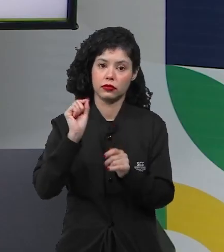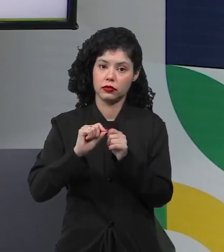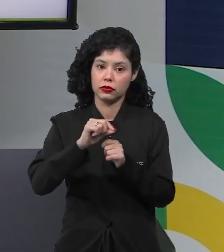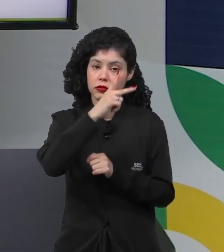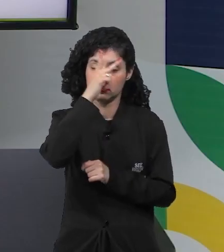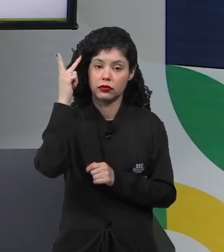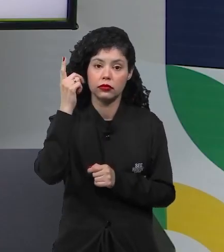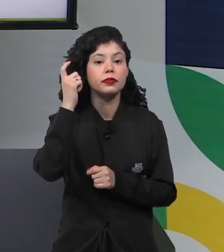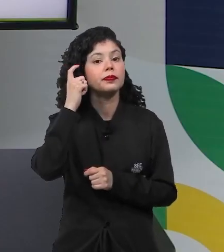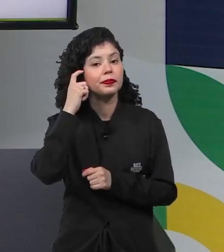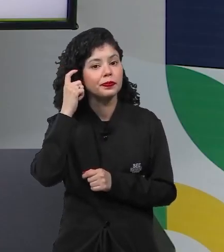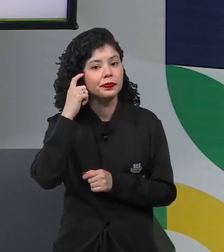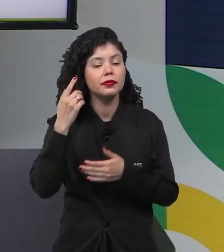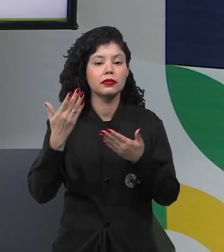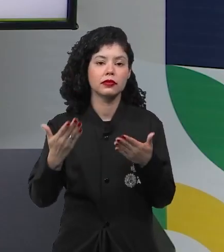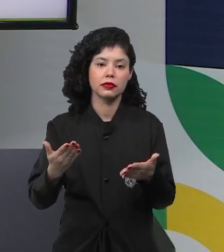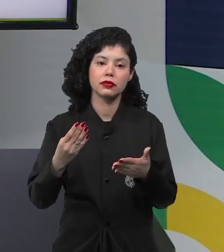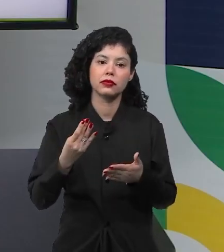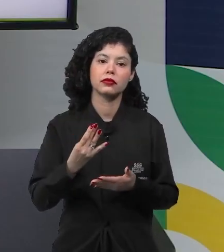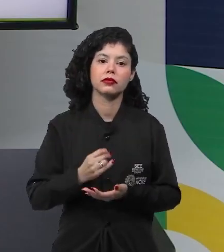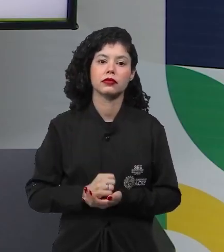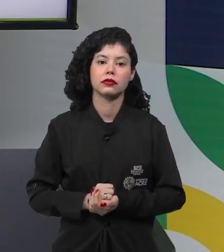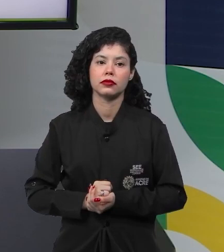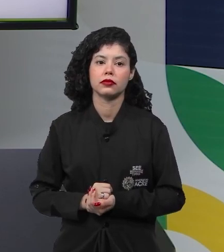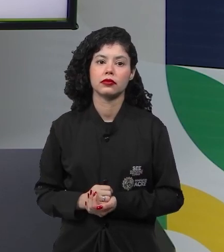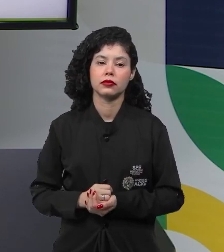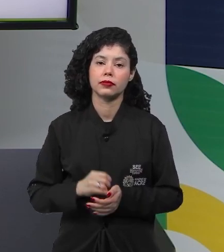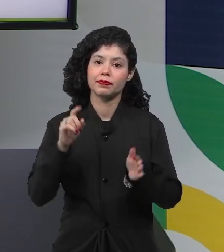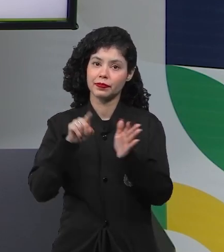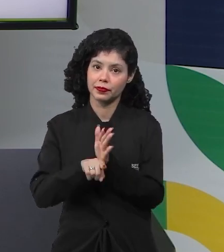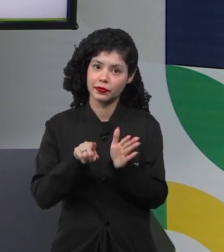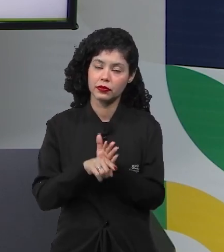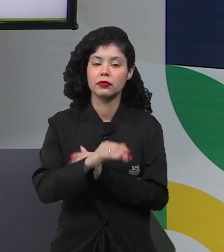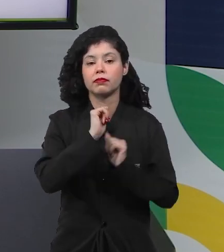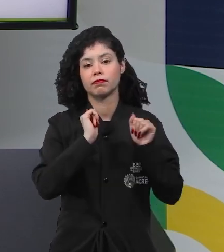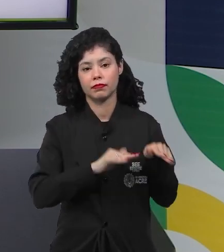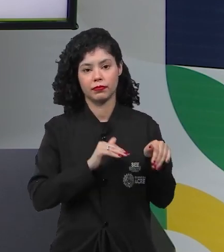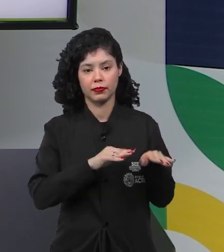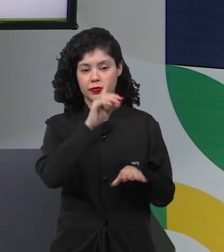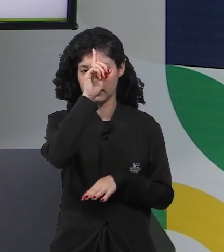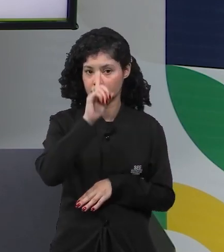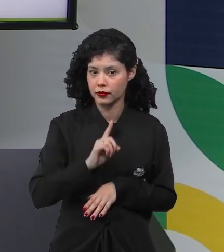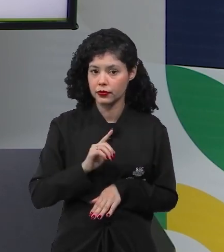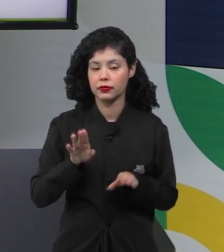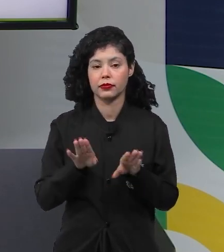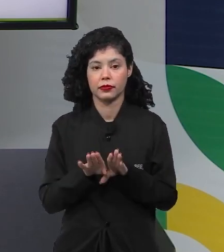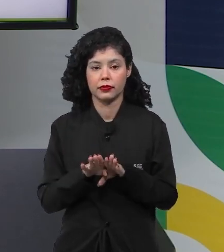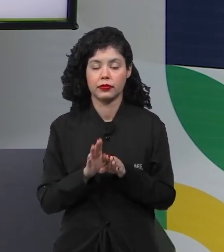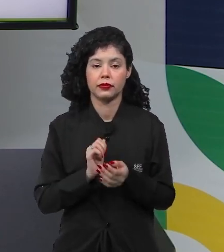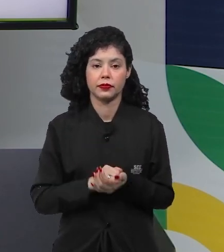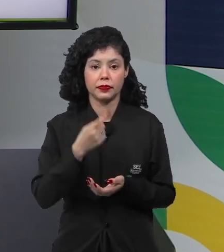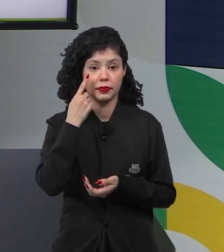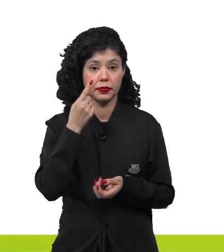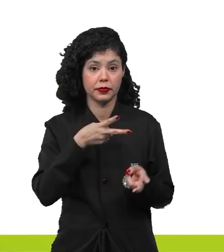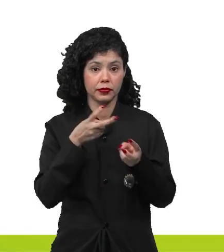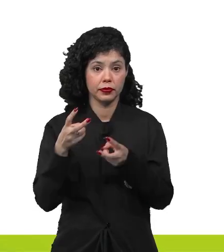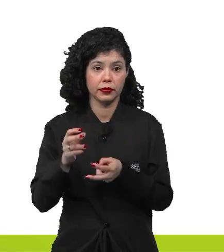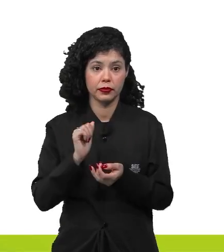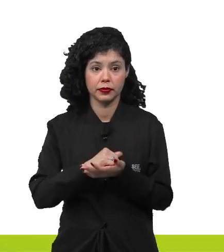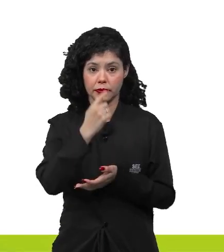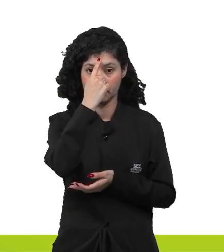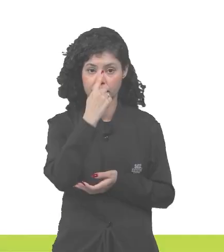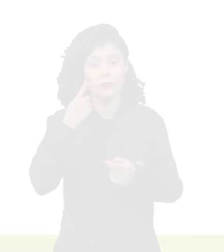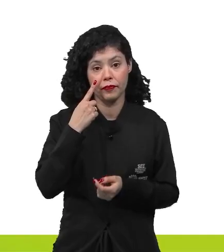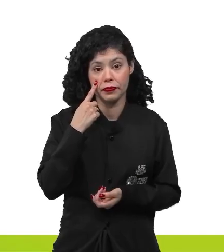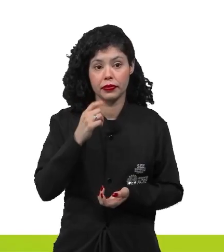as pessoas pensem a respeito dessa questão do Setembro Amarelo. E outro detalhe, observem aqui no cantinho da